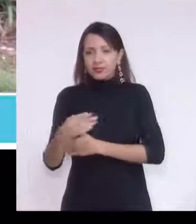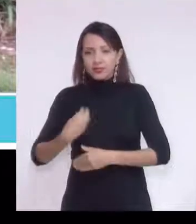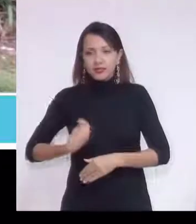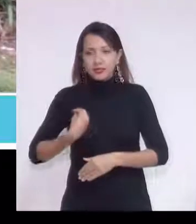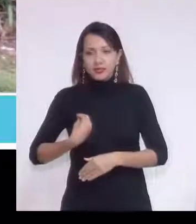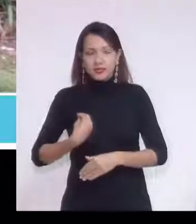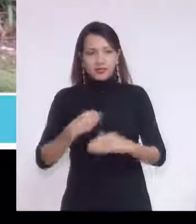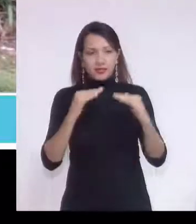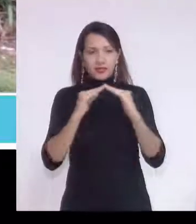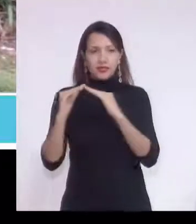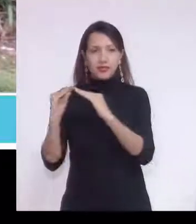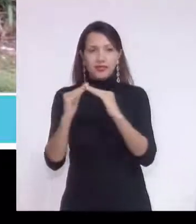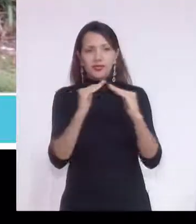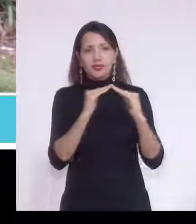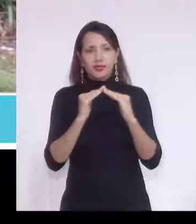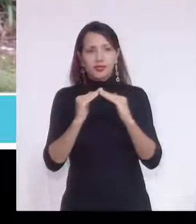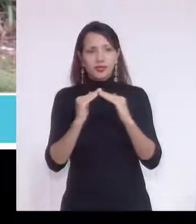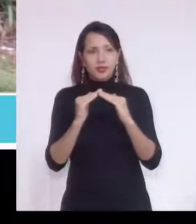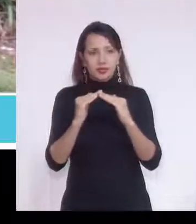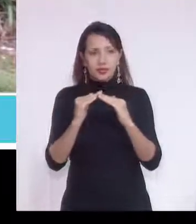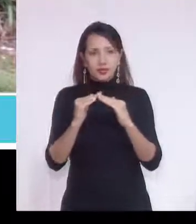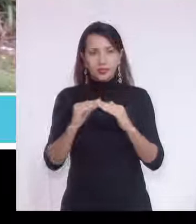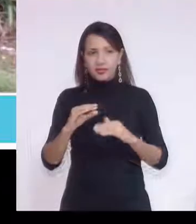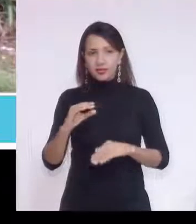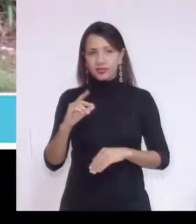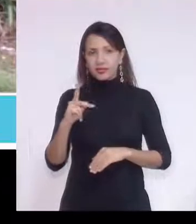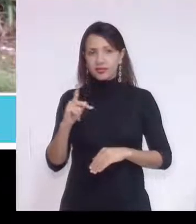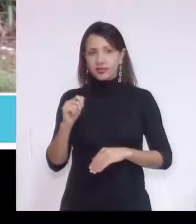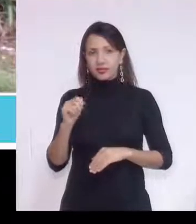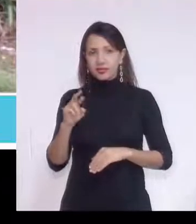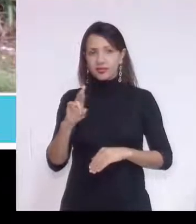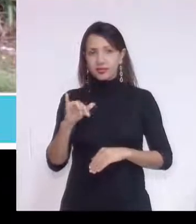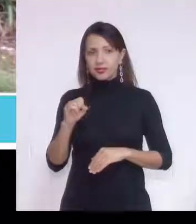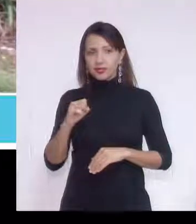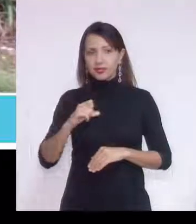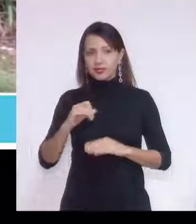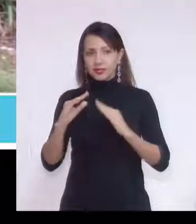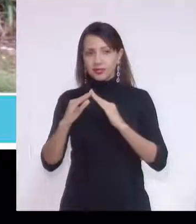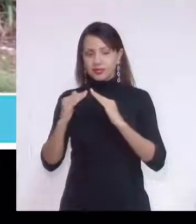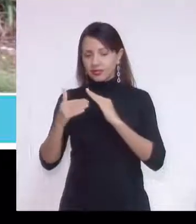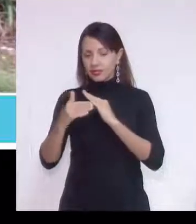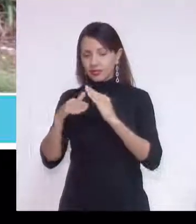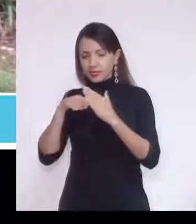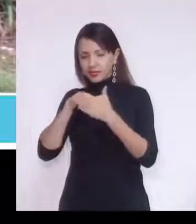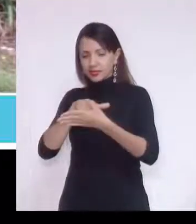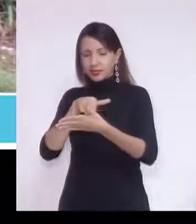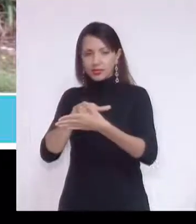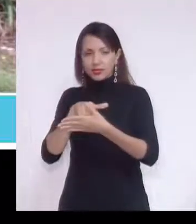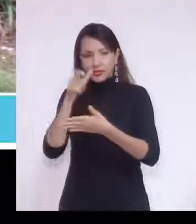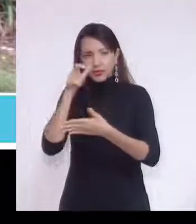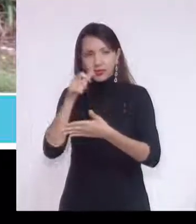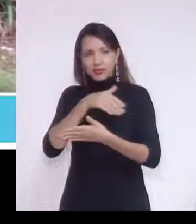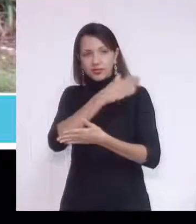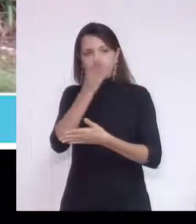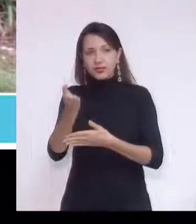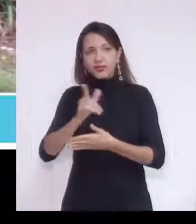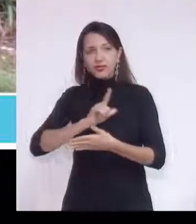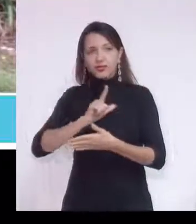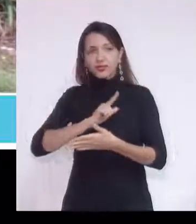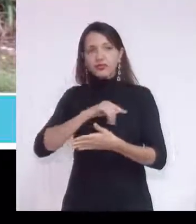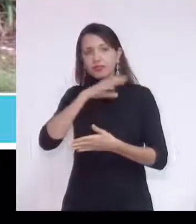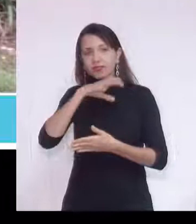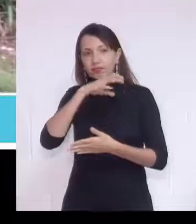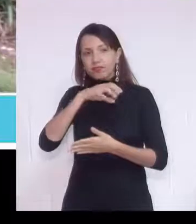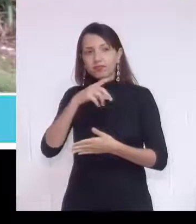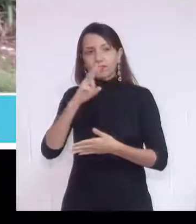as casas são vizinhas ao Bosque. Então, o quintal da casa é possível ver, infelizmente, ali, prática, né, os